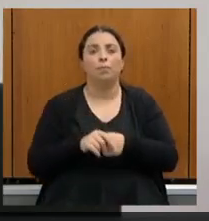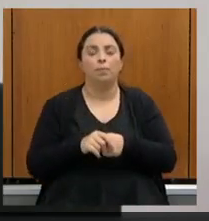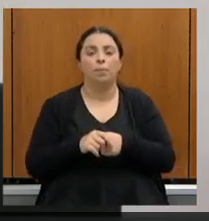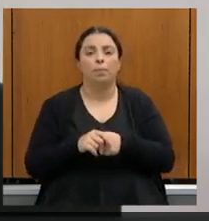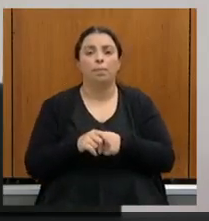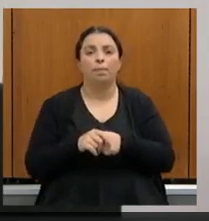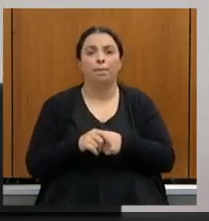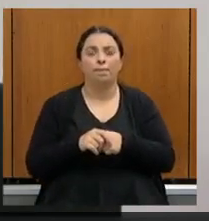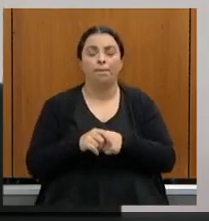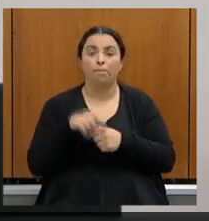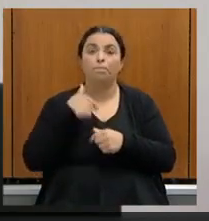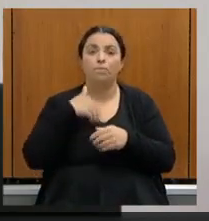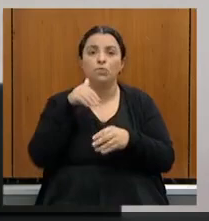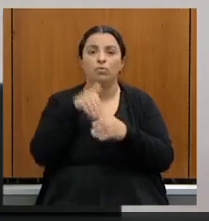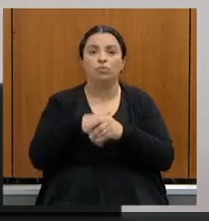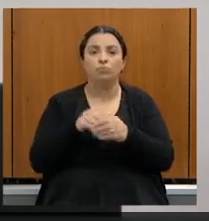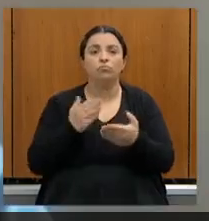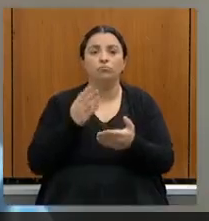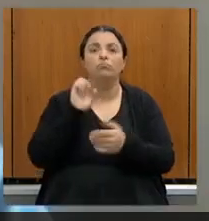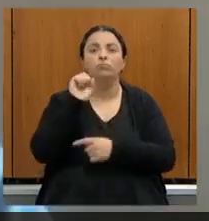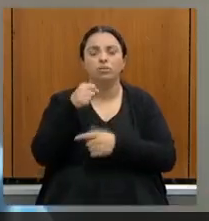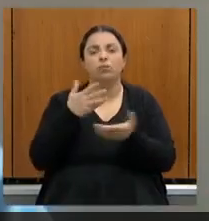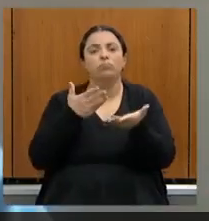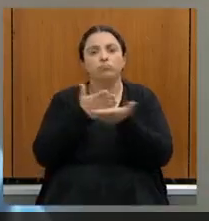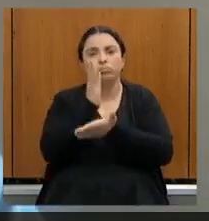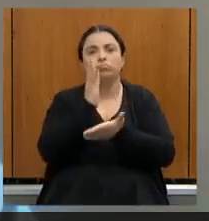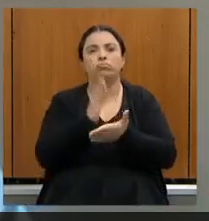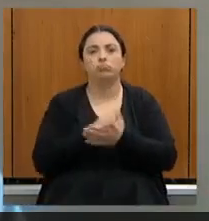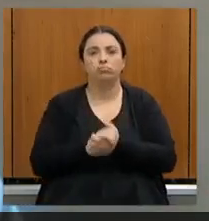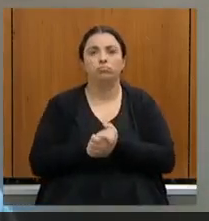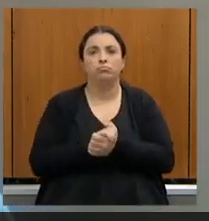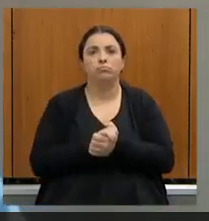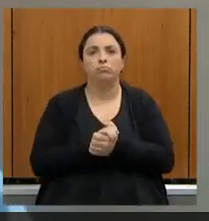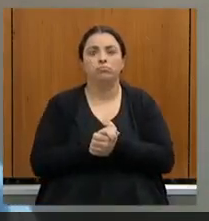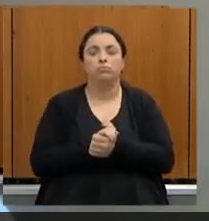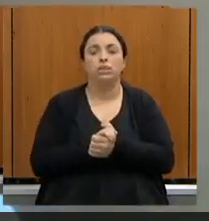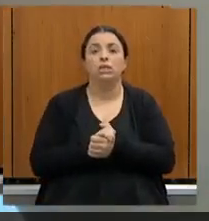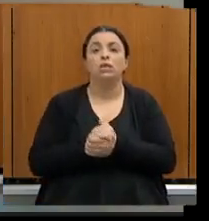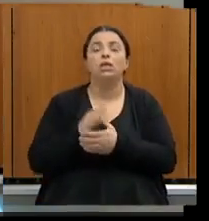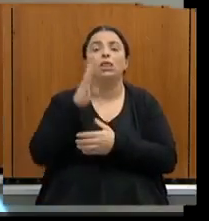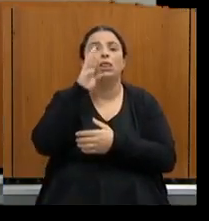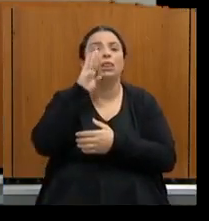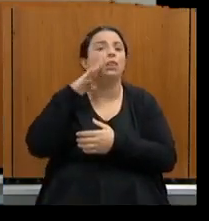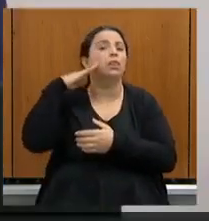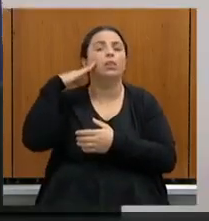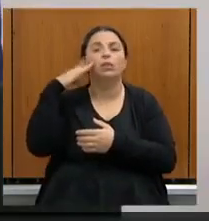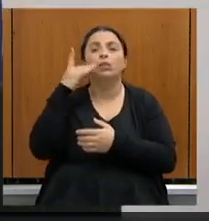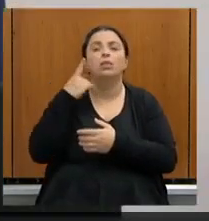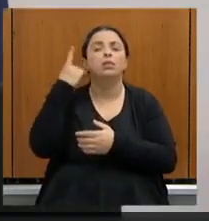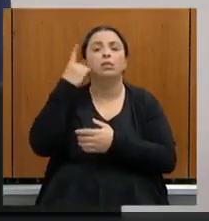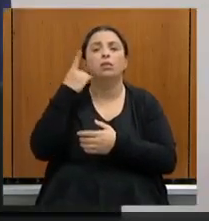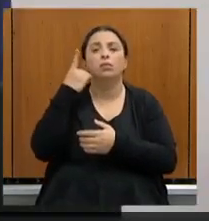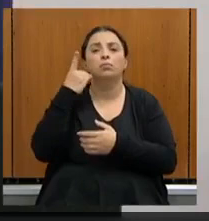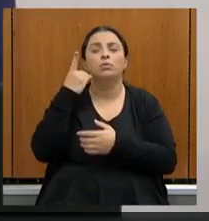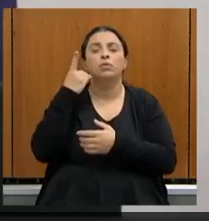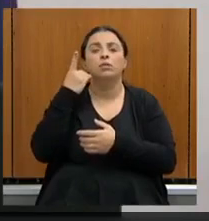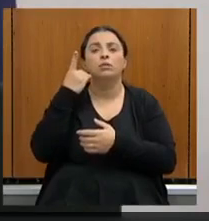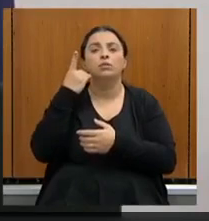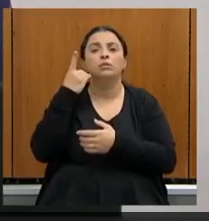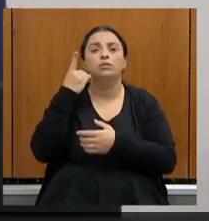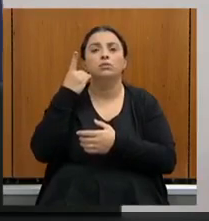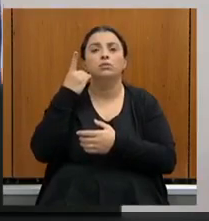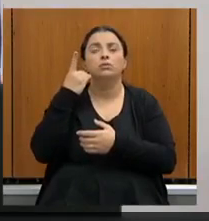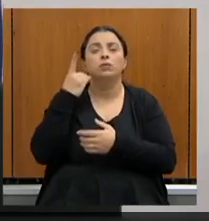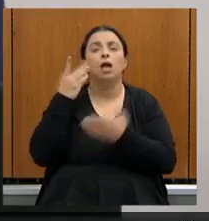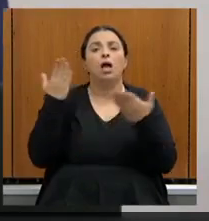eu voto pela aprovação presidente deputada Beatriz Serqueira